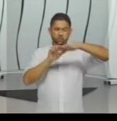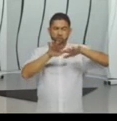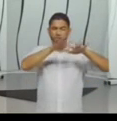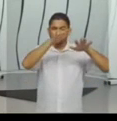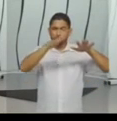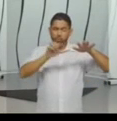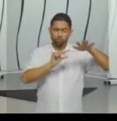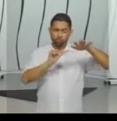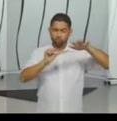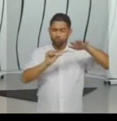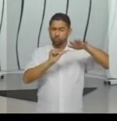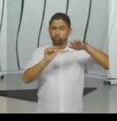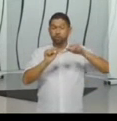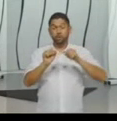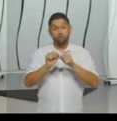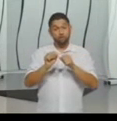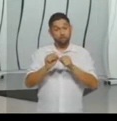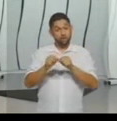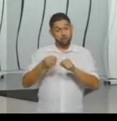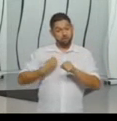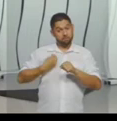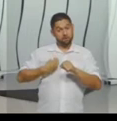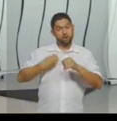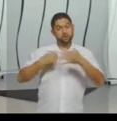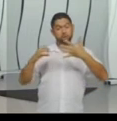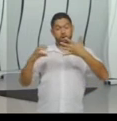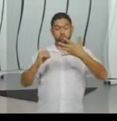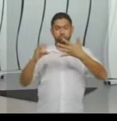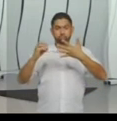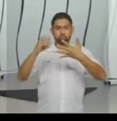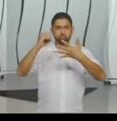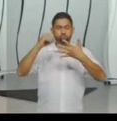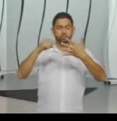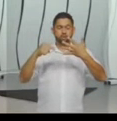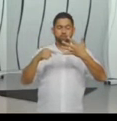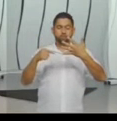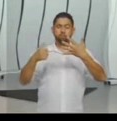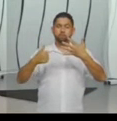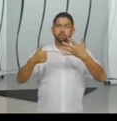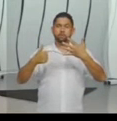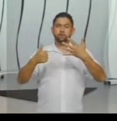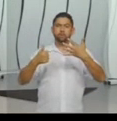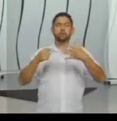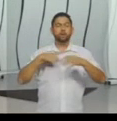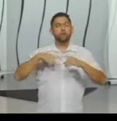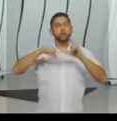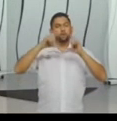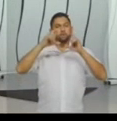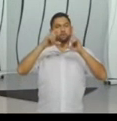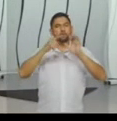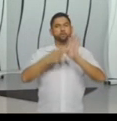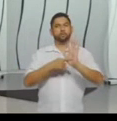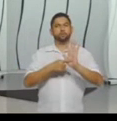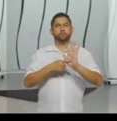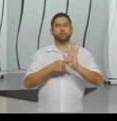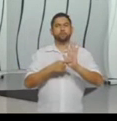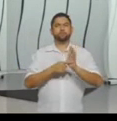ali por fazer teia, parte da teia da cadeia alimentar marinha. E aqui tem uma fotografia aqui de